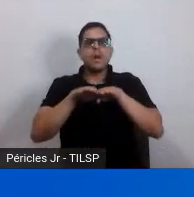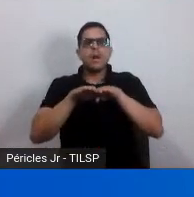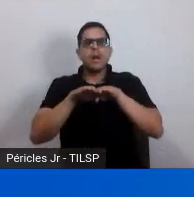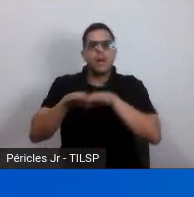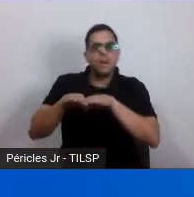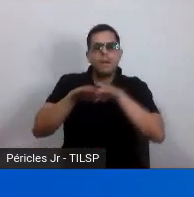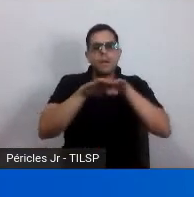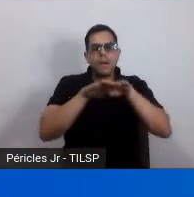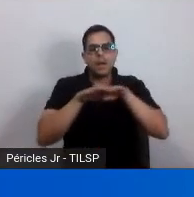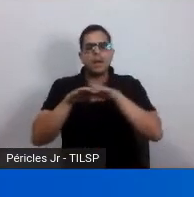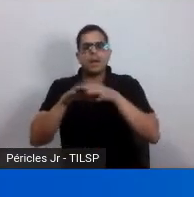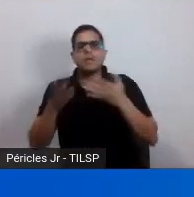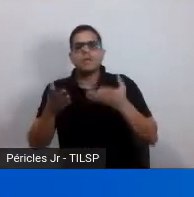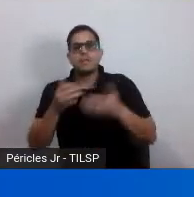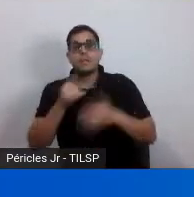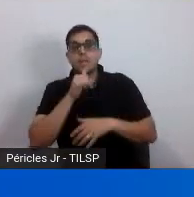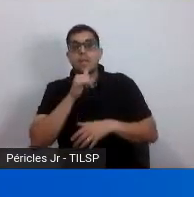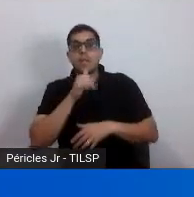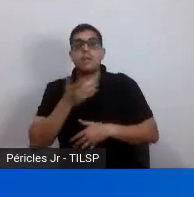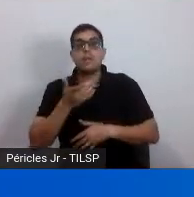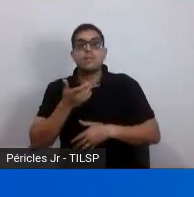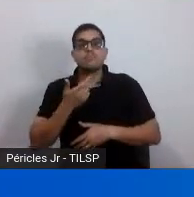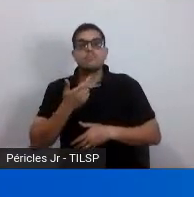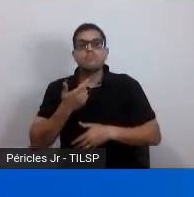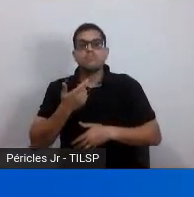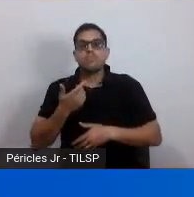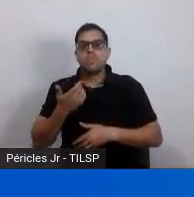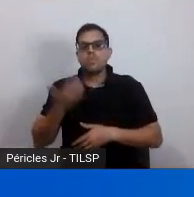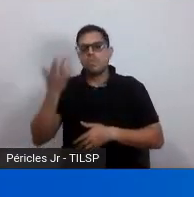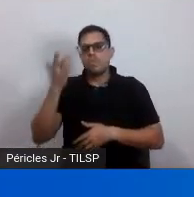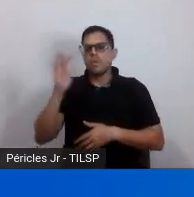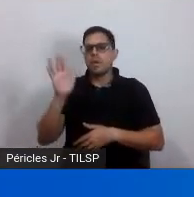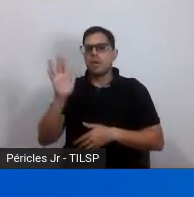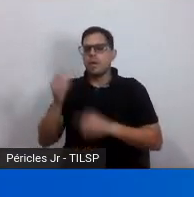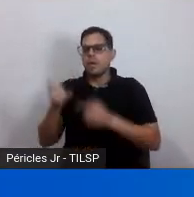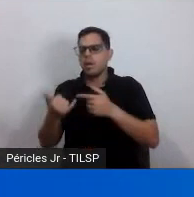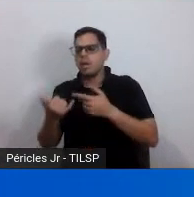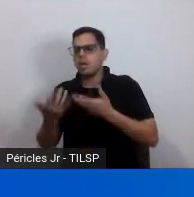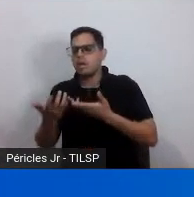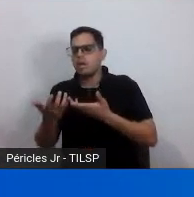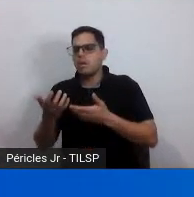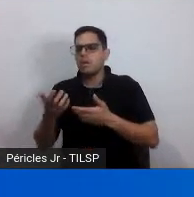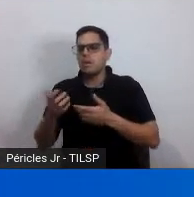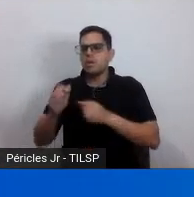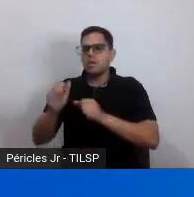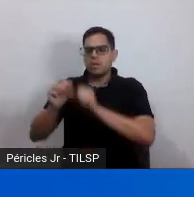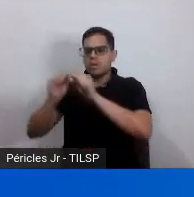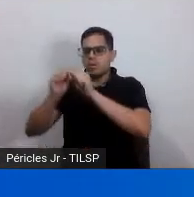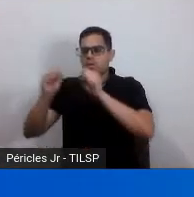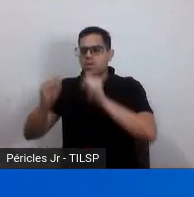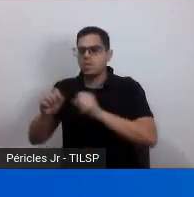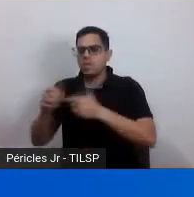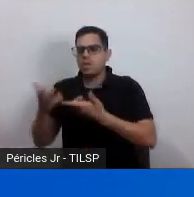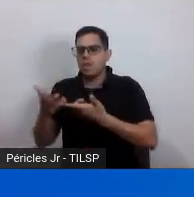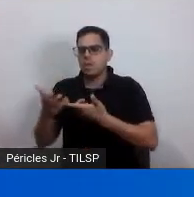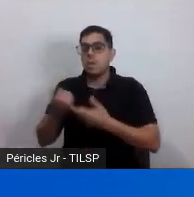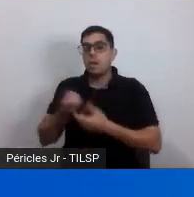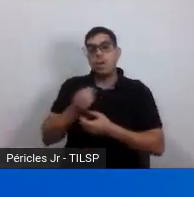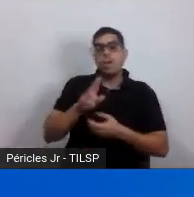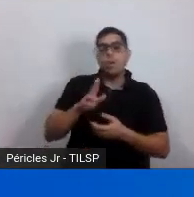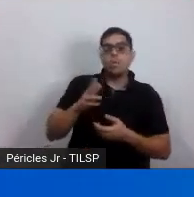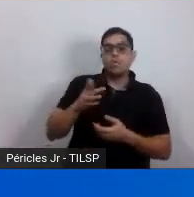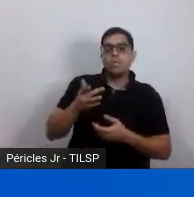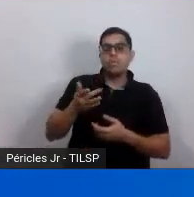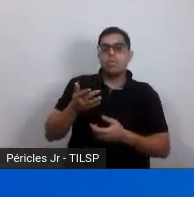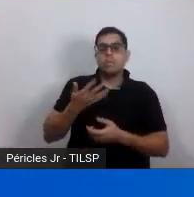mexer com dispositivo e outro e outro não tá querendo porque nem sabe mexer então a gente sabe criar uma estrutura homogênea onde a gente consiga melhorar o processo